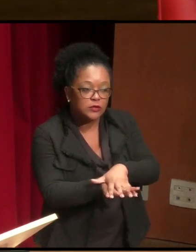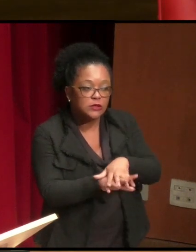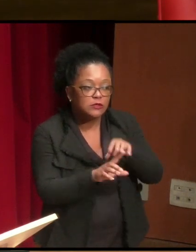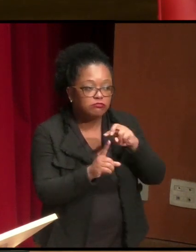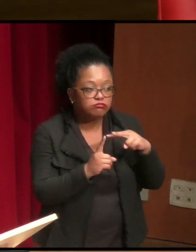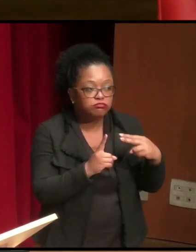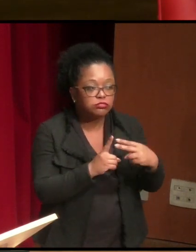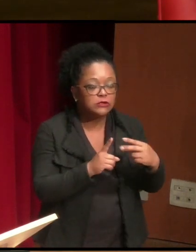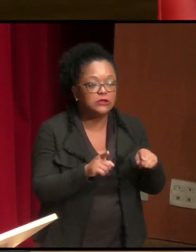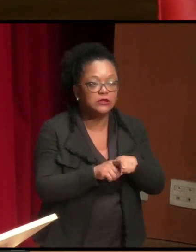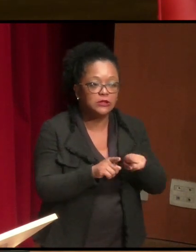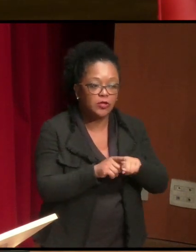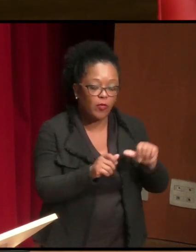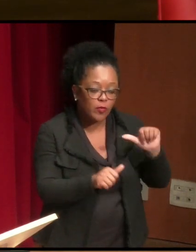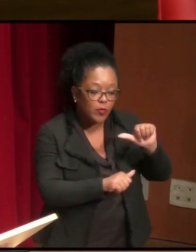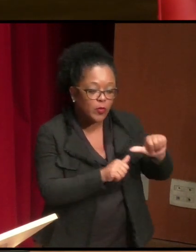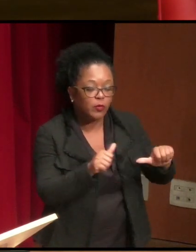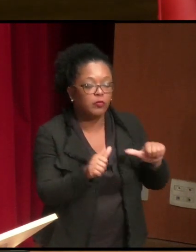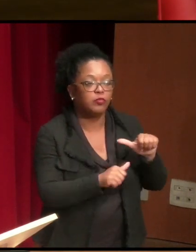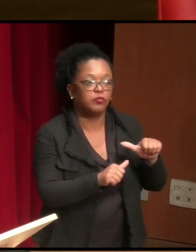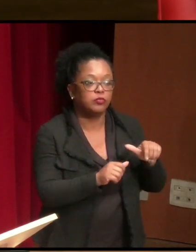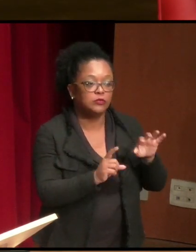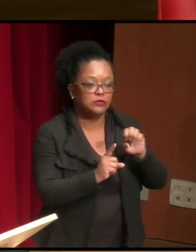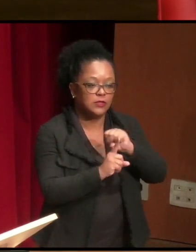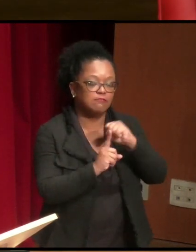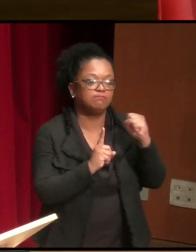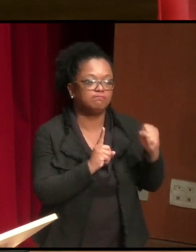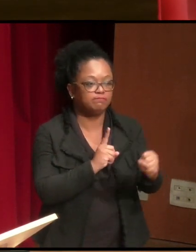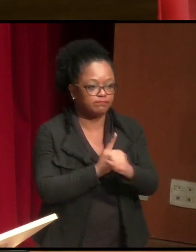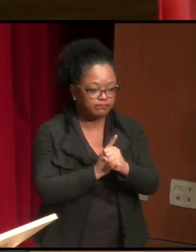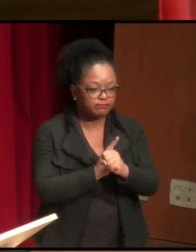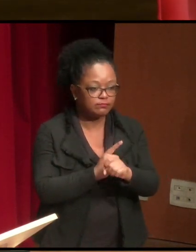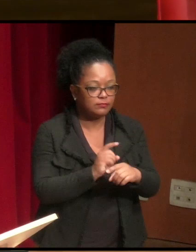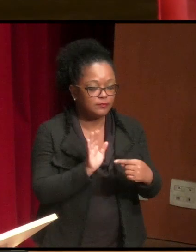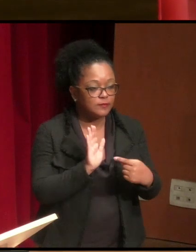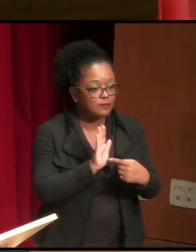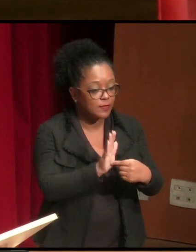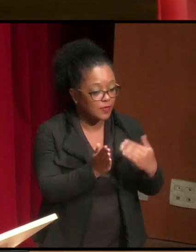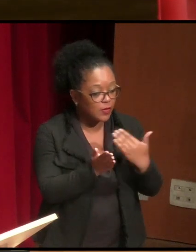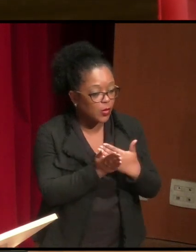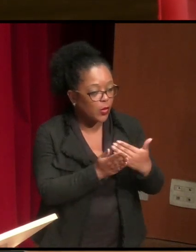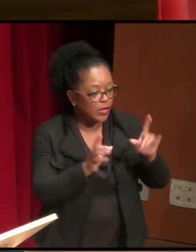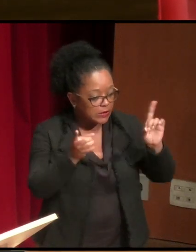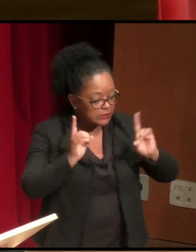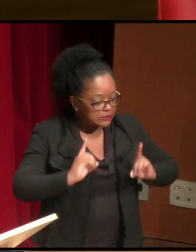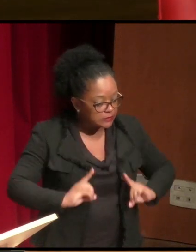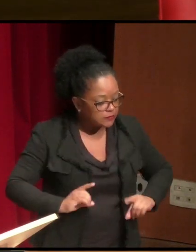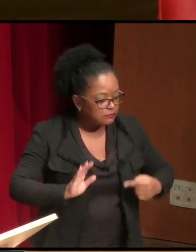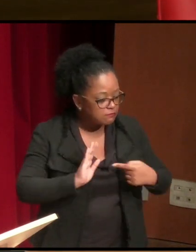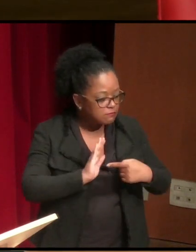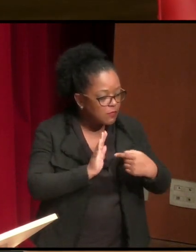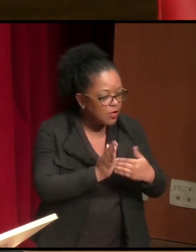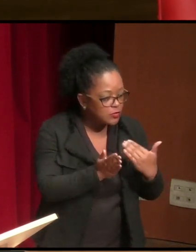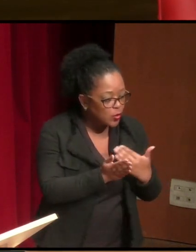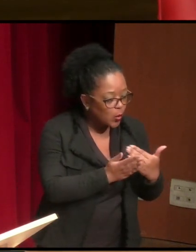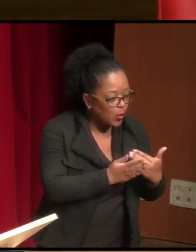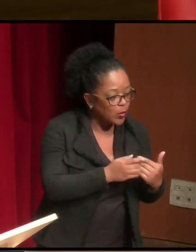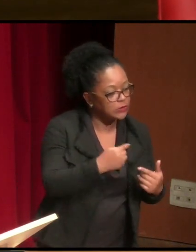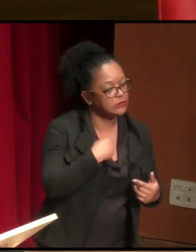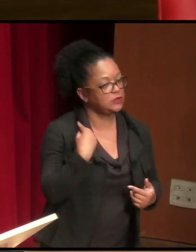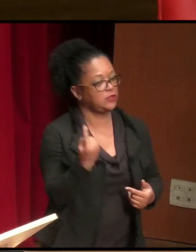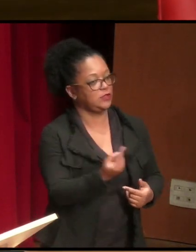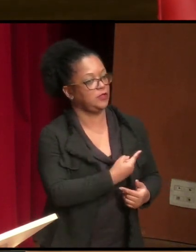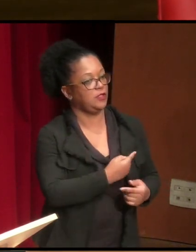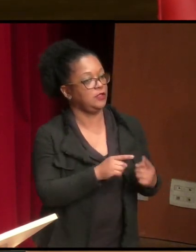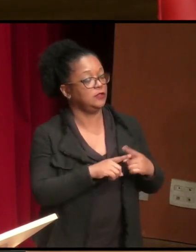que ressignifica a relação nossa com a sociedade. A deficiência começa aqui, começa em nós, mas